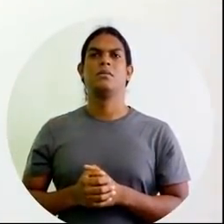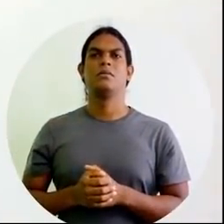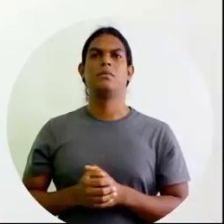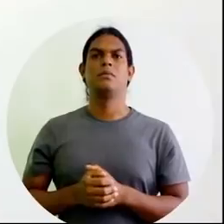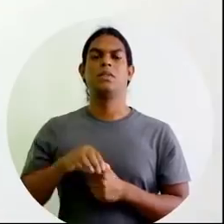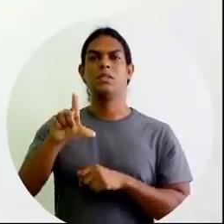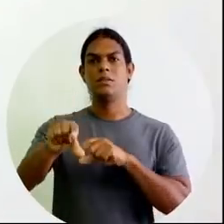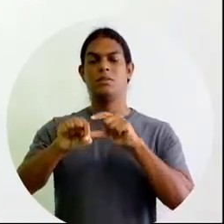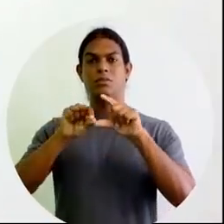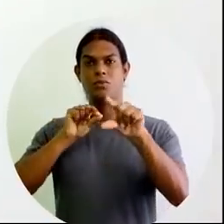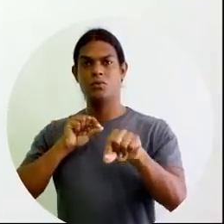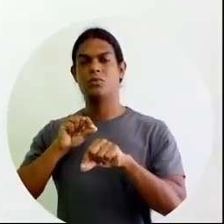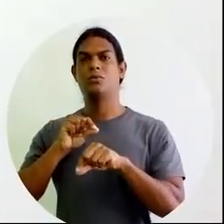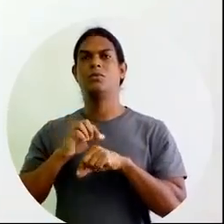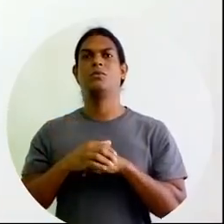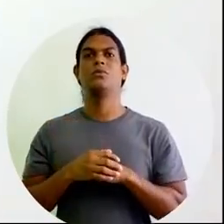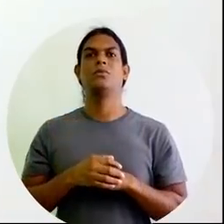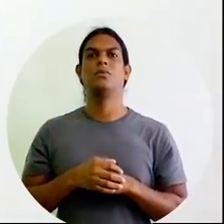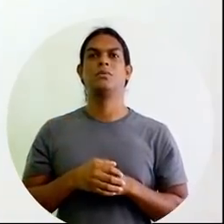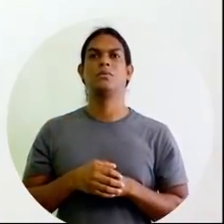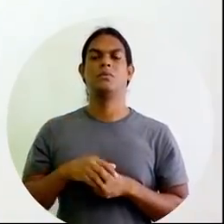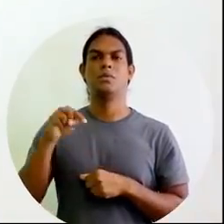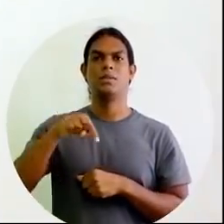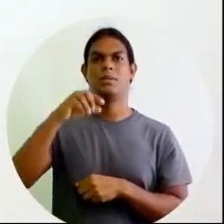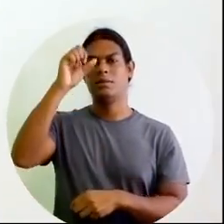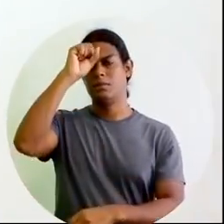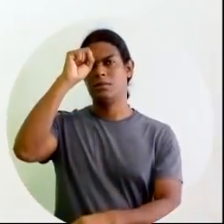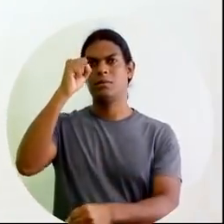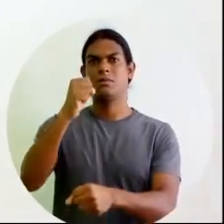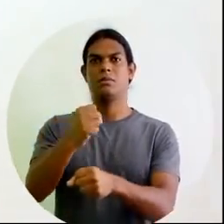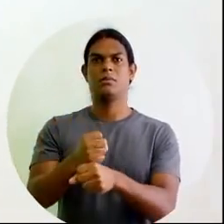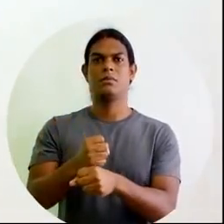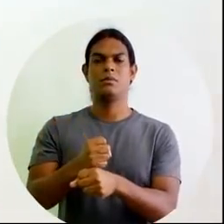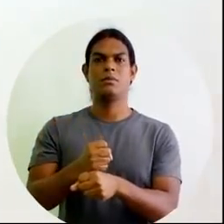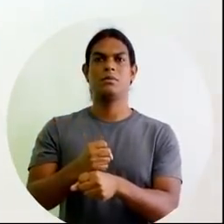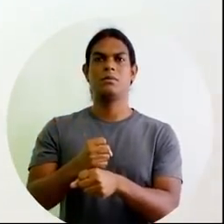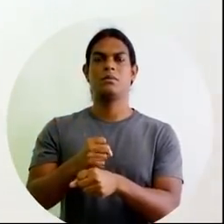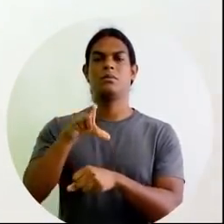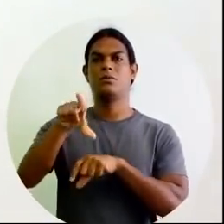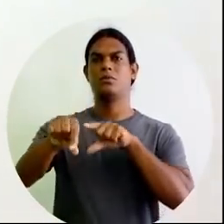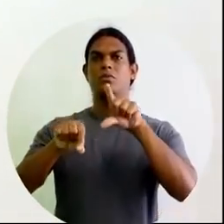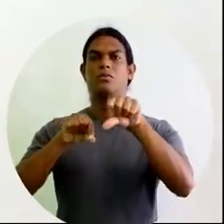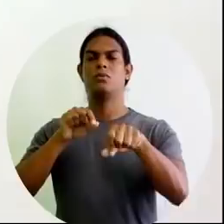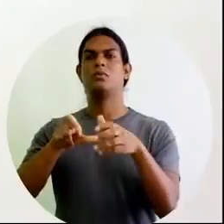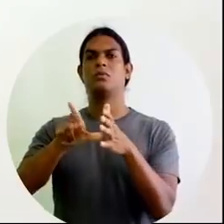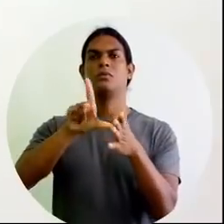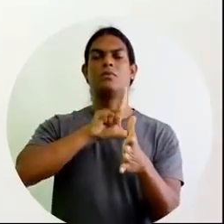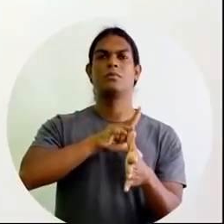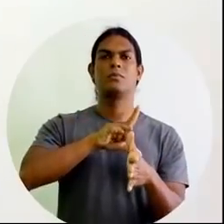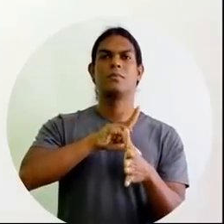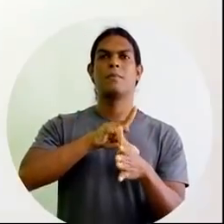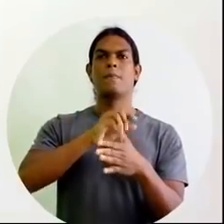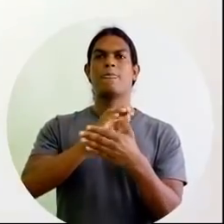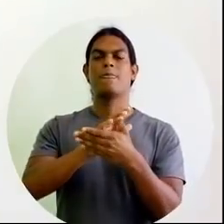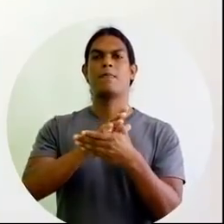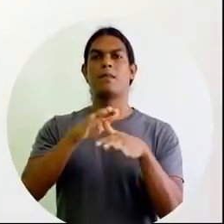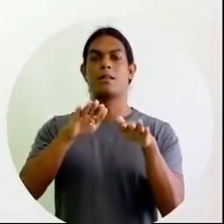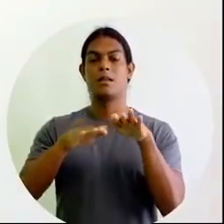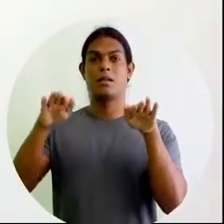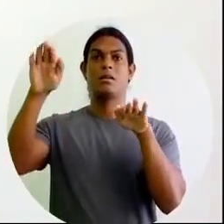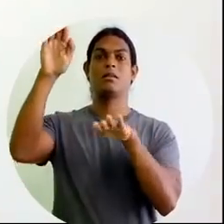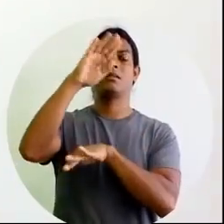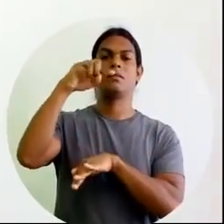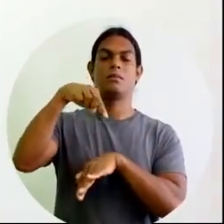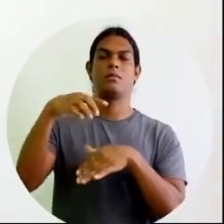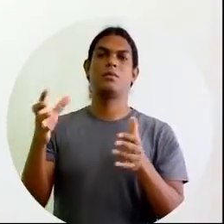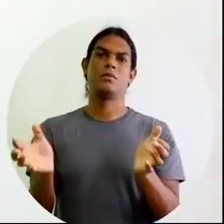é pré-definido. Este grupo pré-definido, né, este líder pré-definido, ele está à